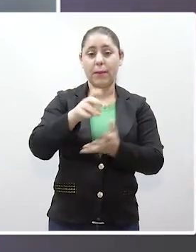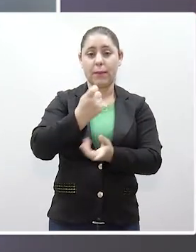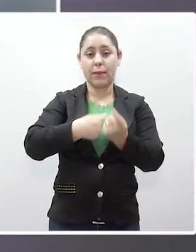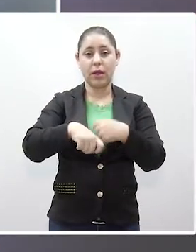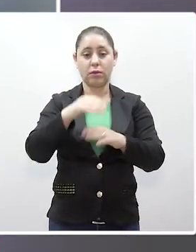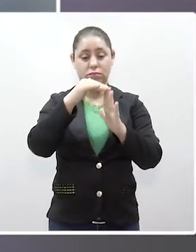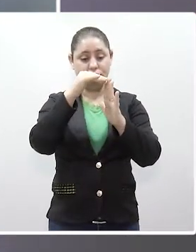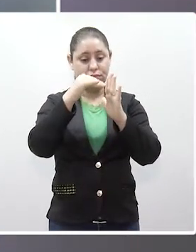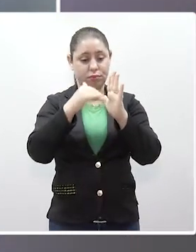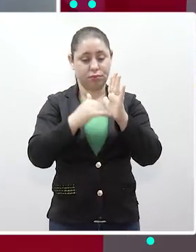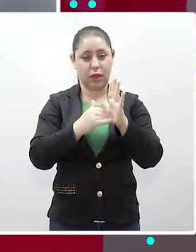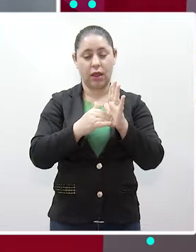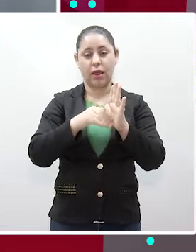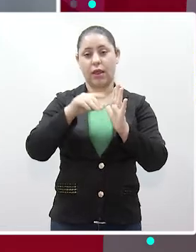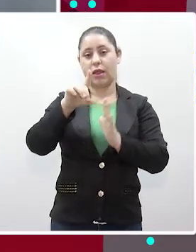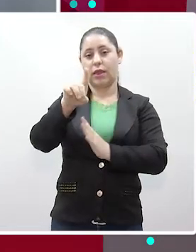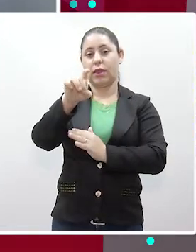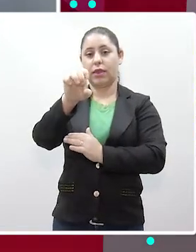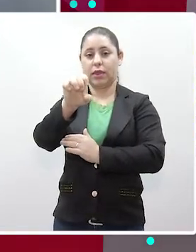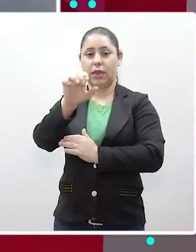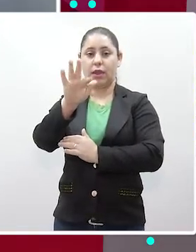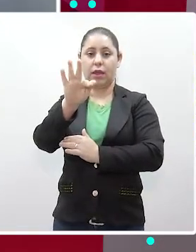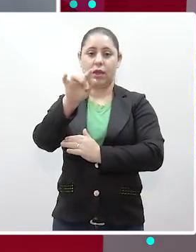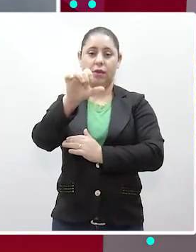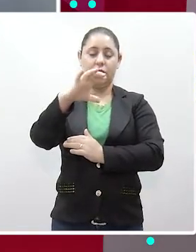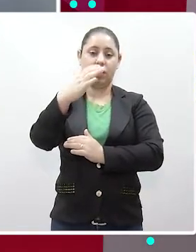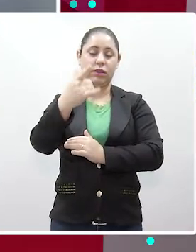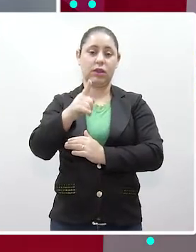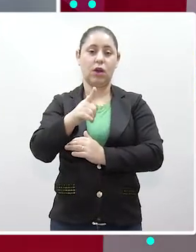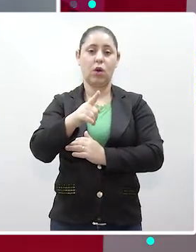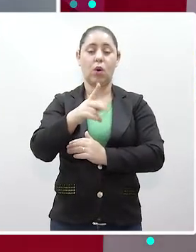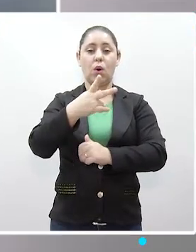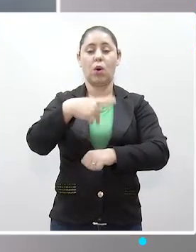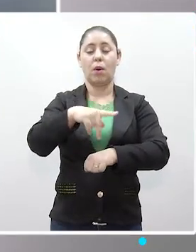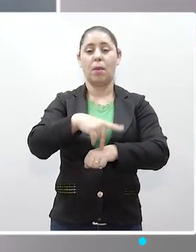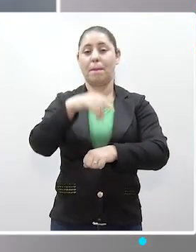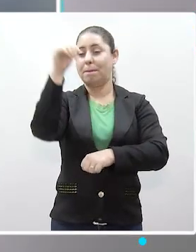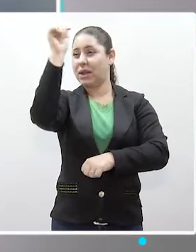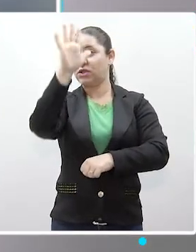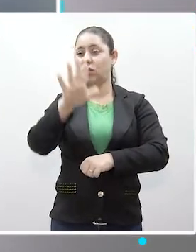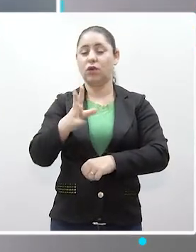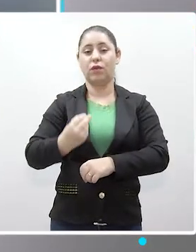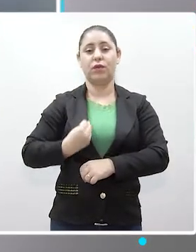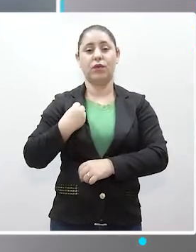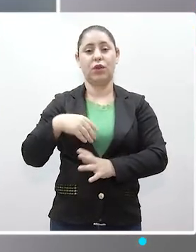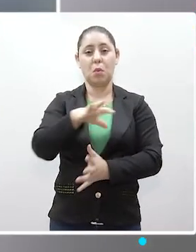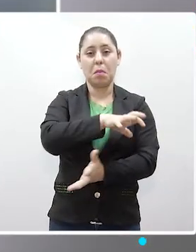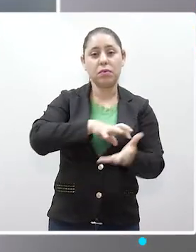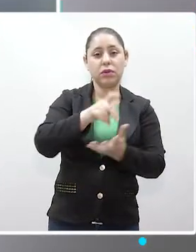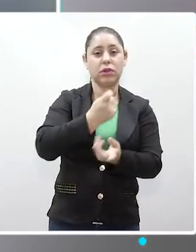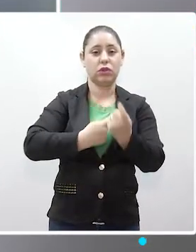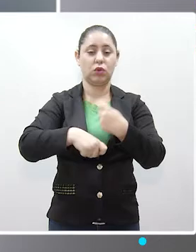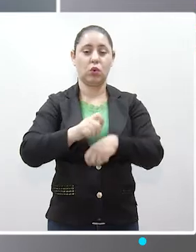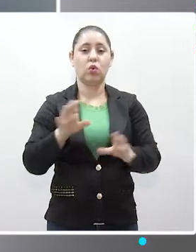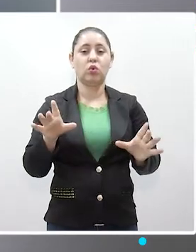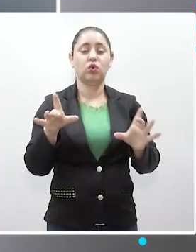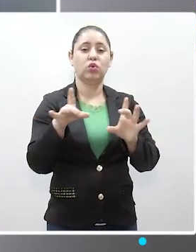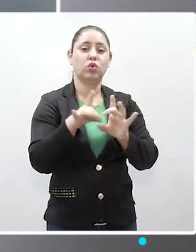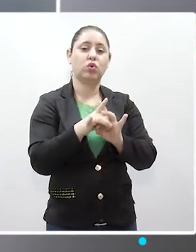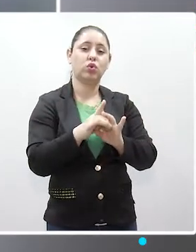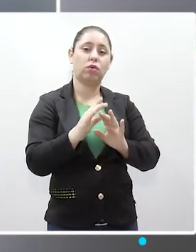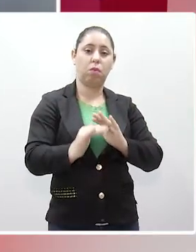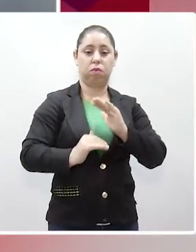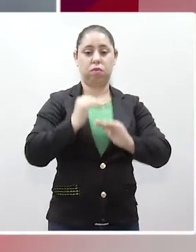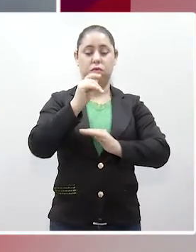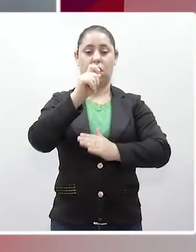crise econômica, os preços caíssem, tivesse deflação. Mas o Brasil está vivendo esse processo de ter uma crise econômica